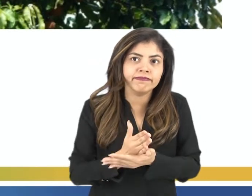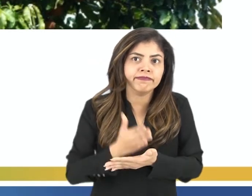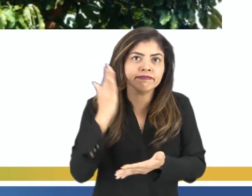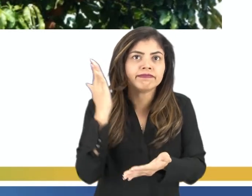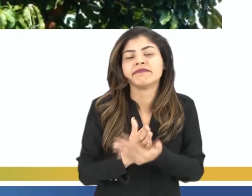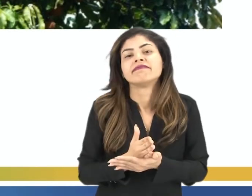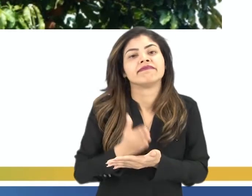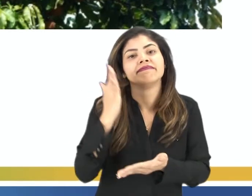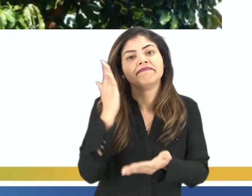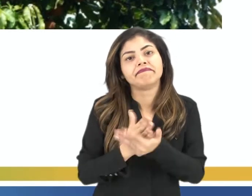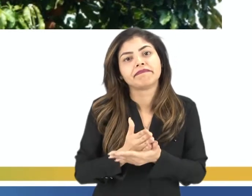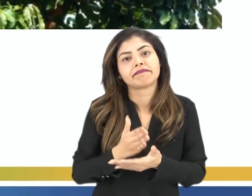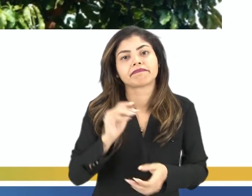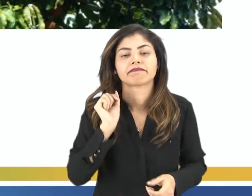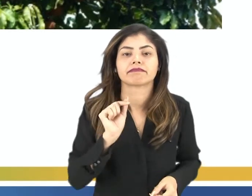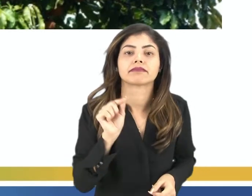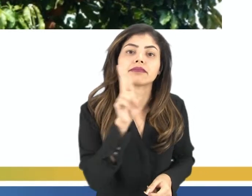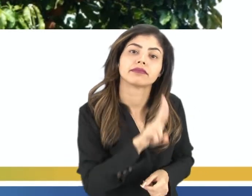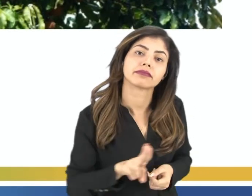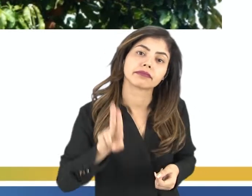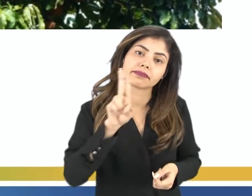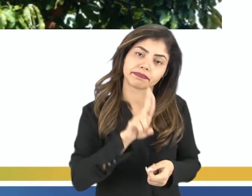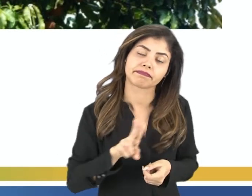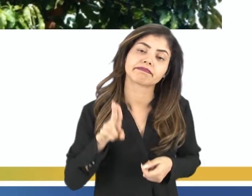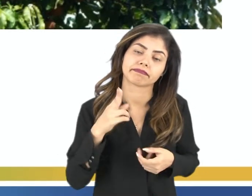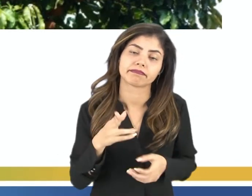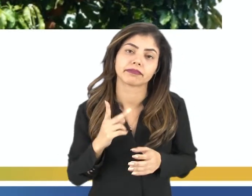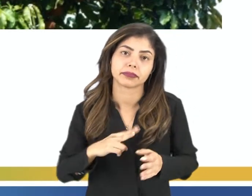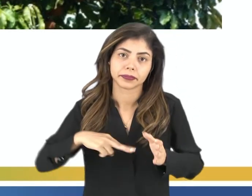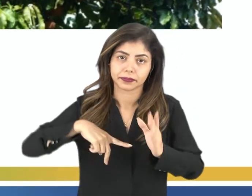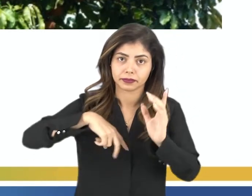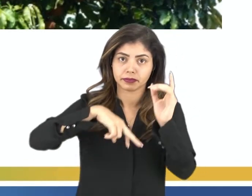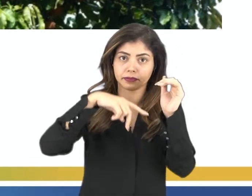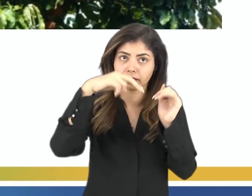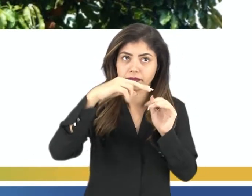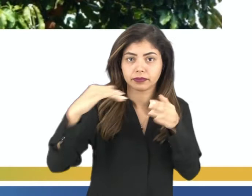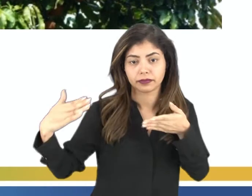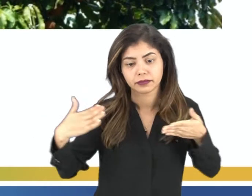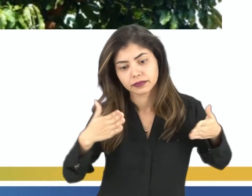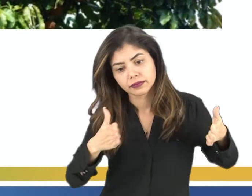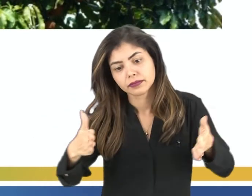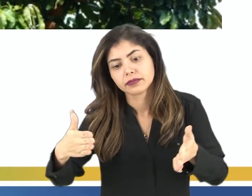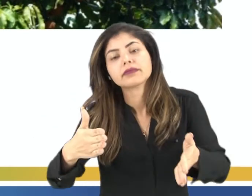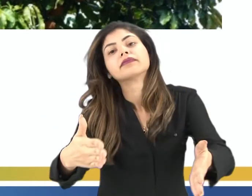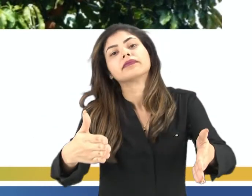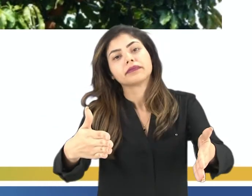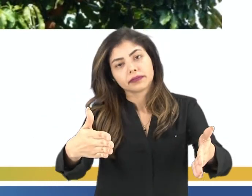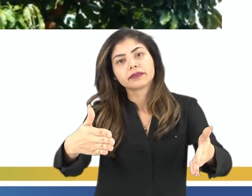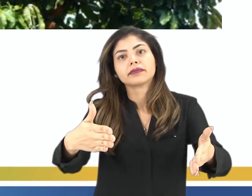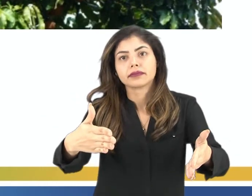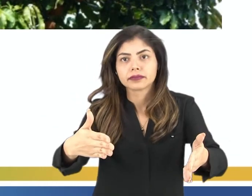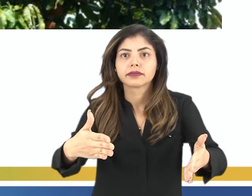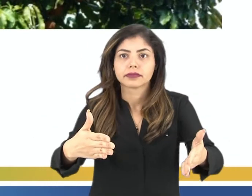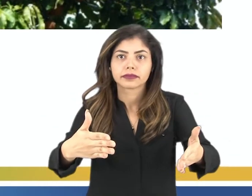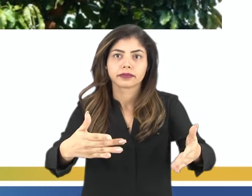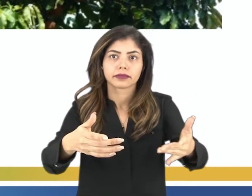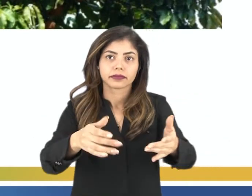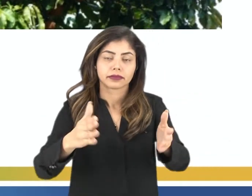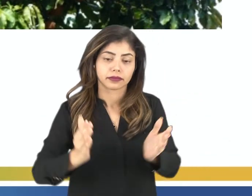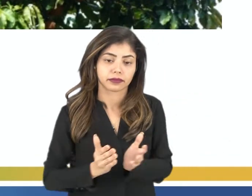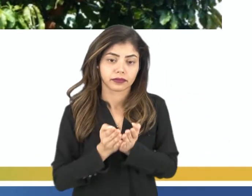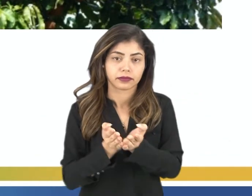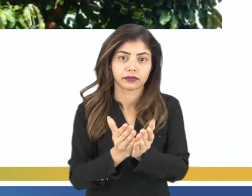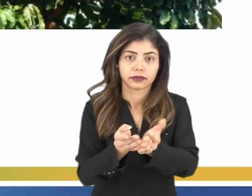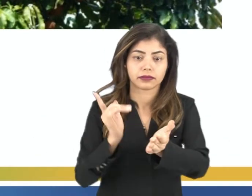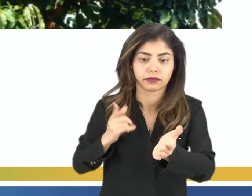as machadinhas, né, eles sobem à margem de alguns rios e igarapés e deixam os seus barcos, eles